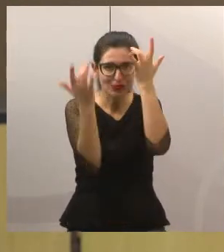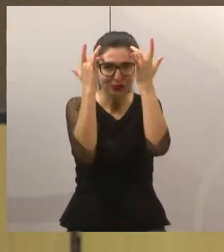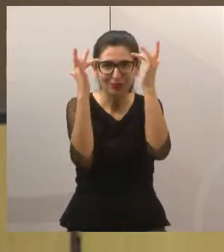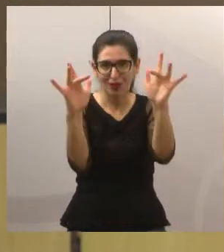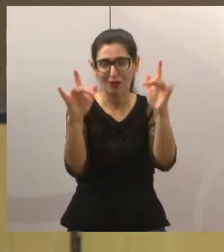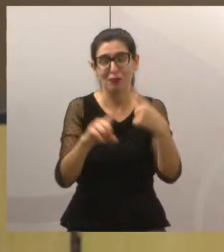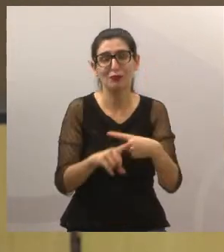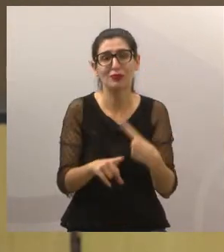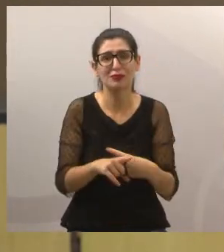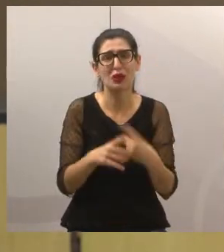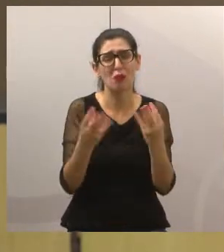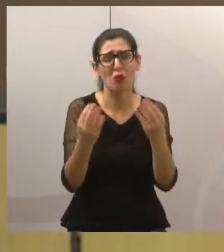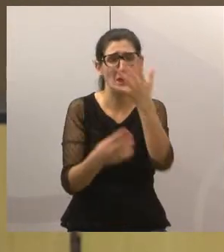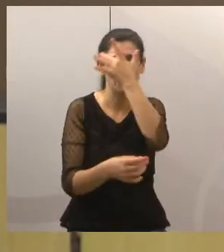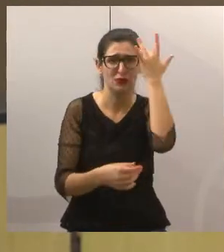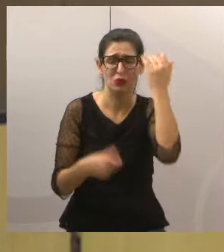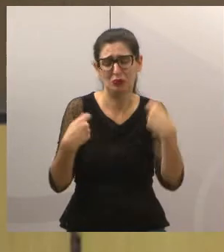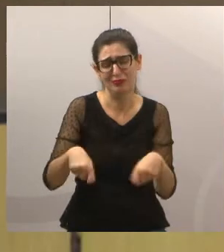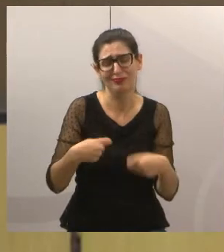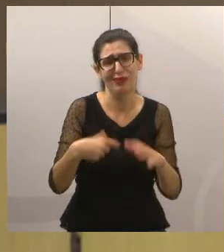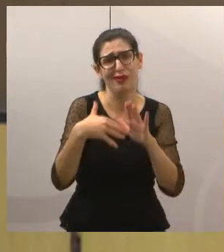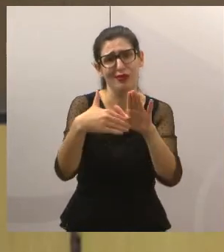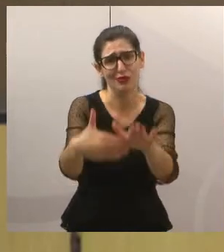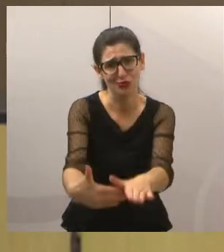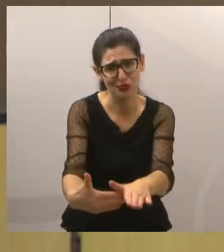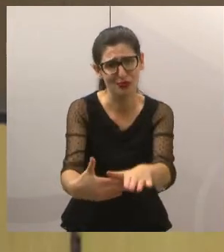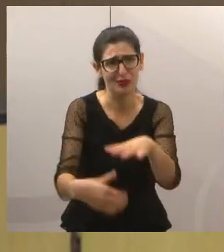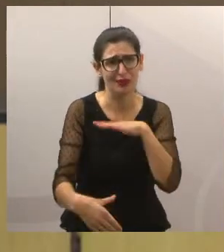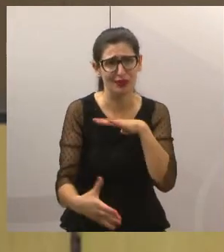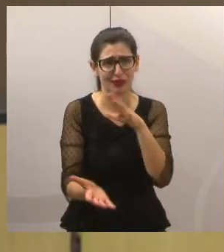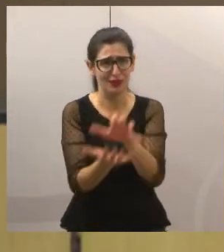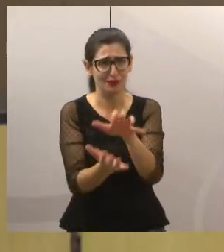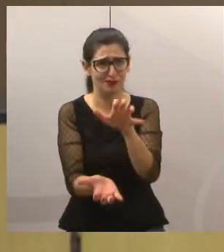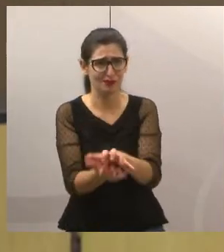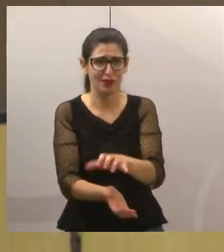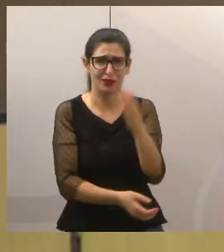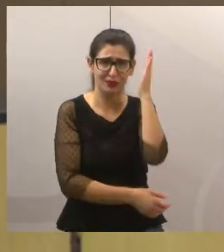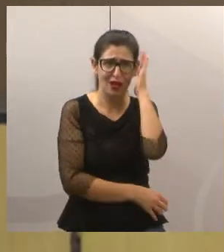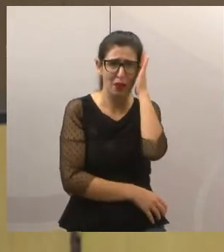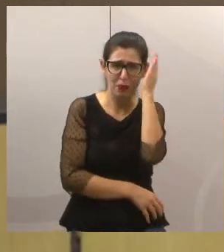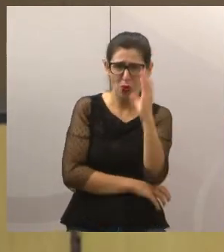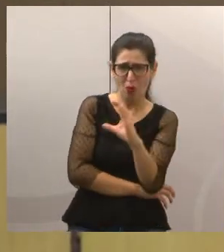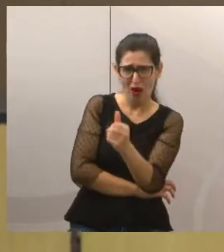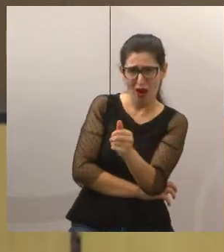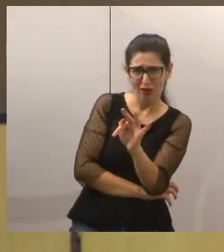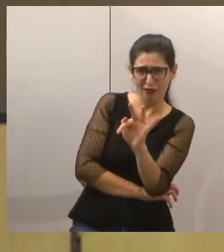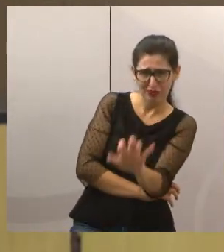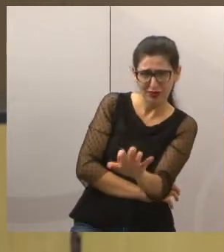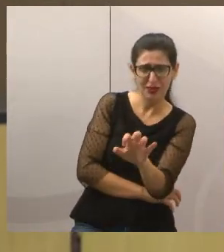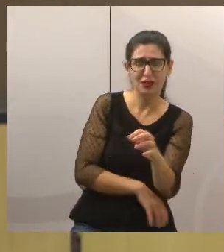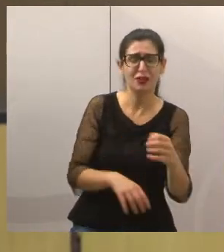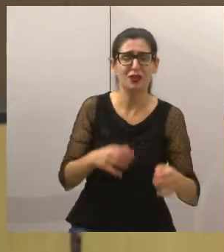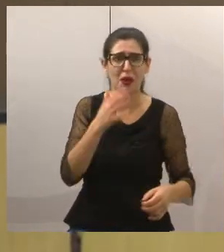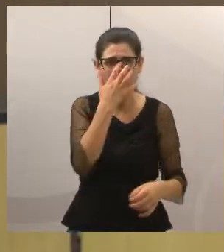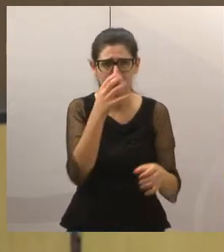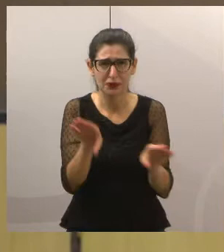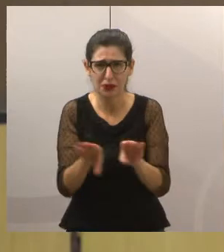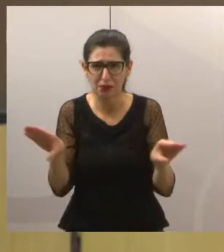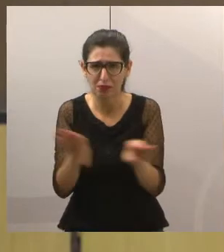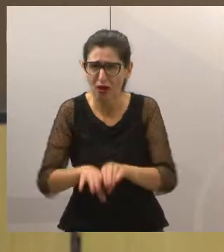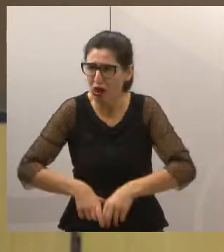Jacareí. Com esse investimento do CAF vindo, e já direcionado a grandes